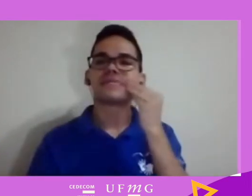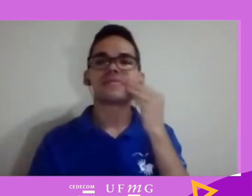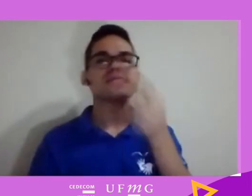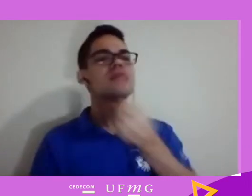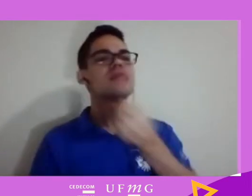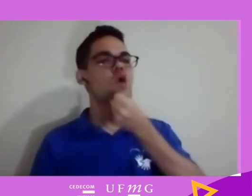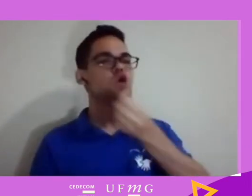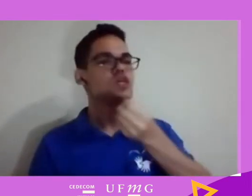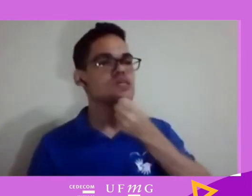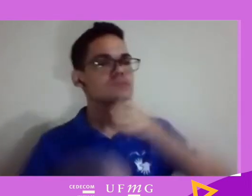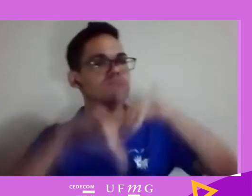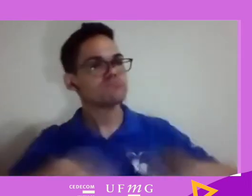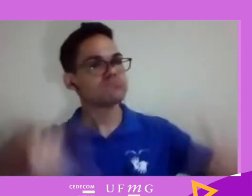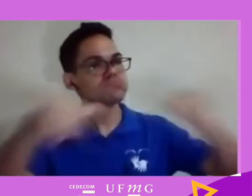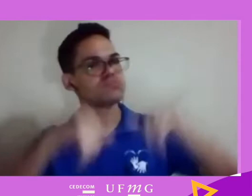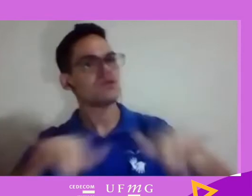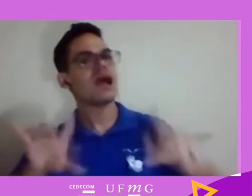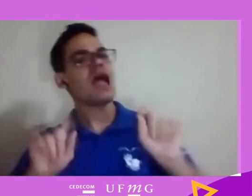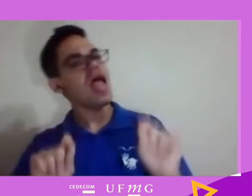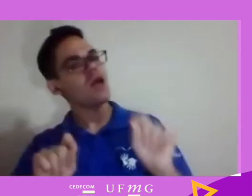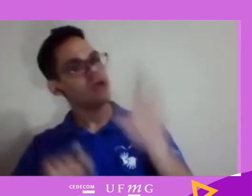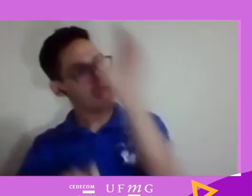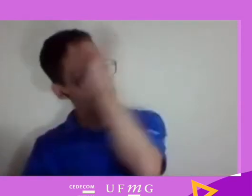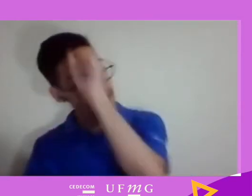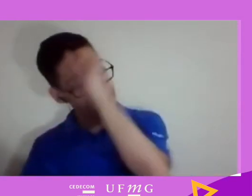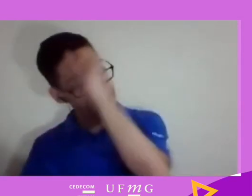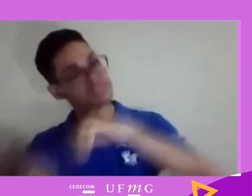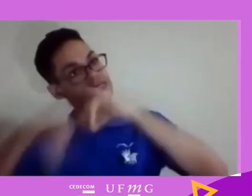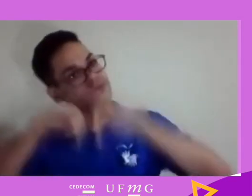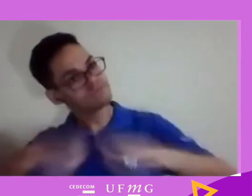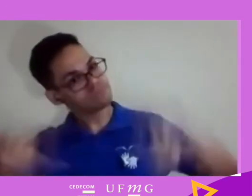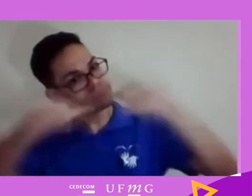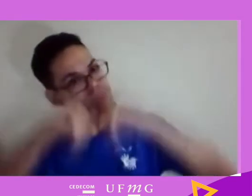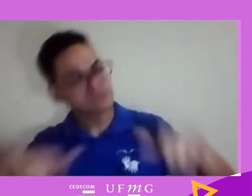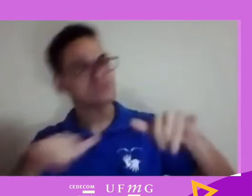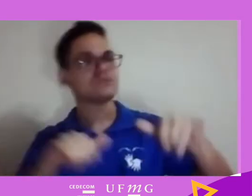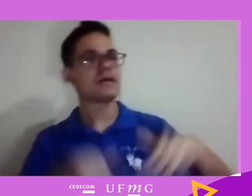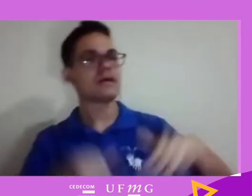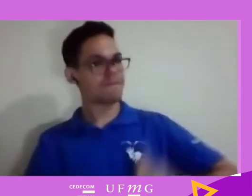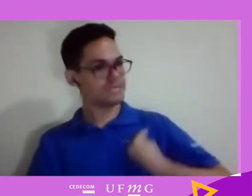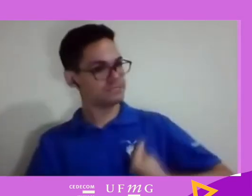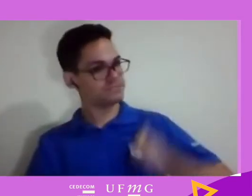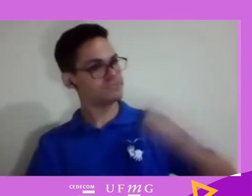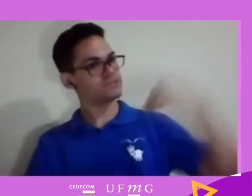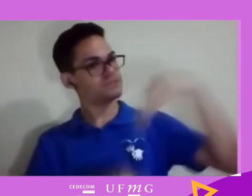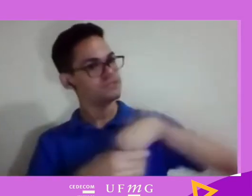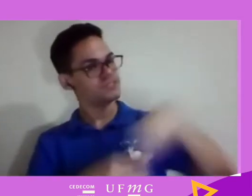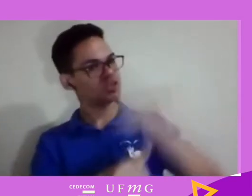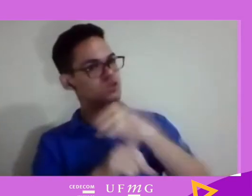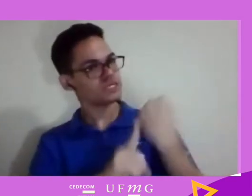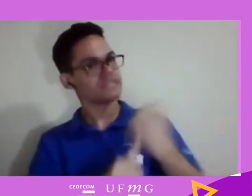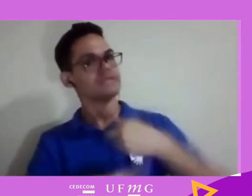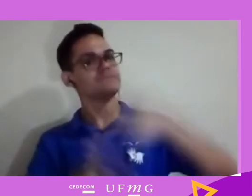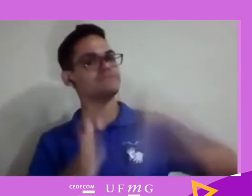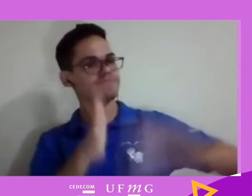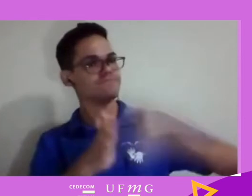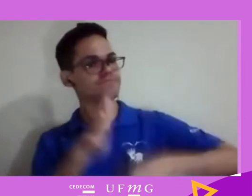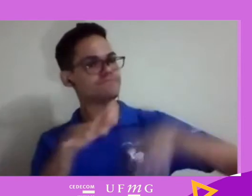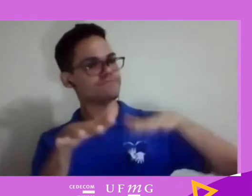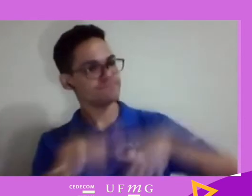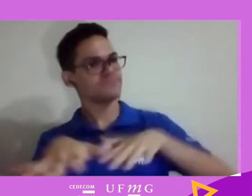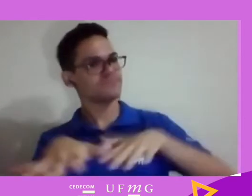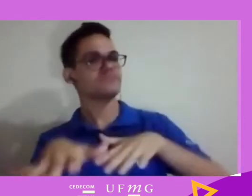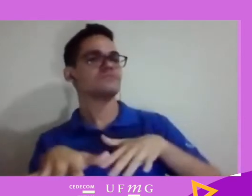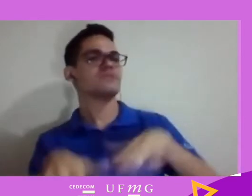torna transmediático, é a aprendizagem que se torna transmediática, é o ativismo que se torna transmediático. Por isso nós